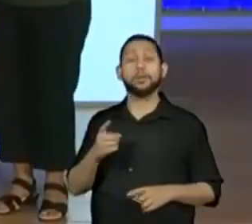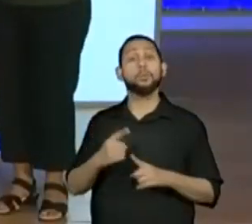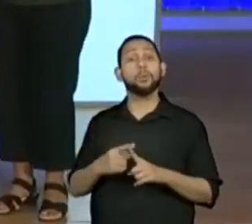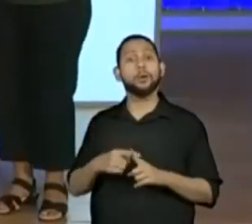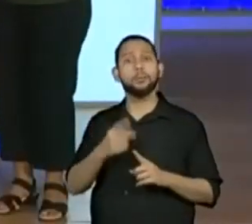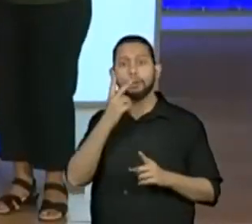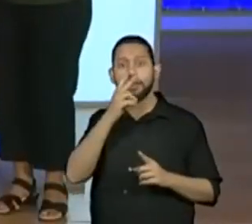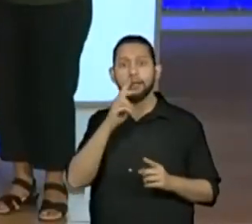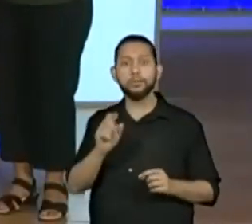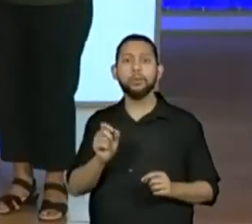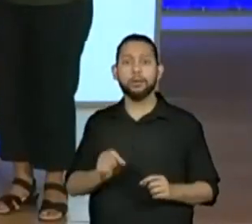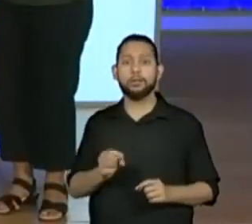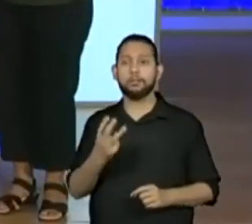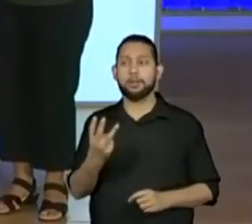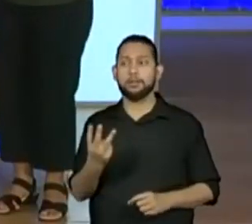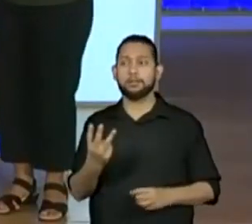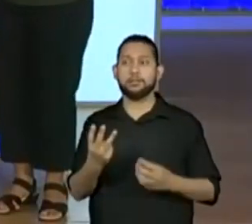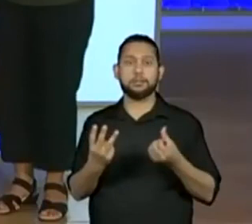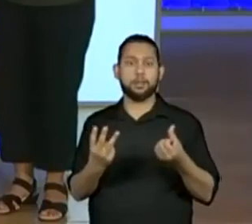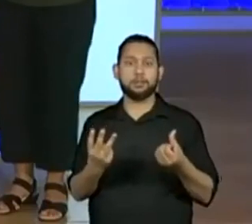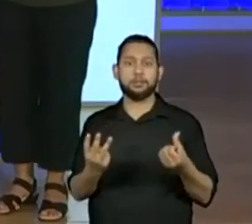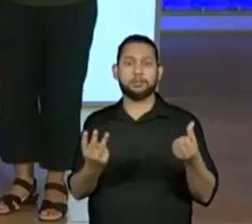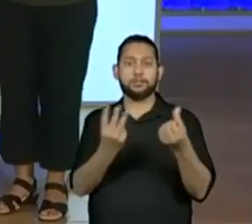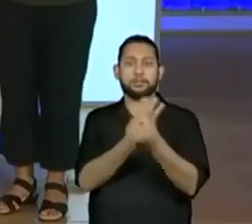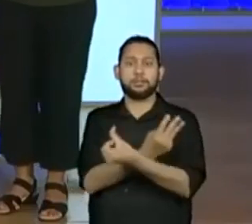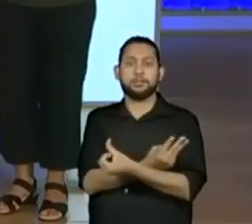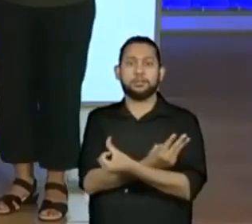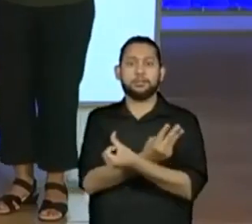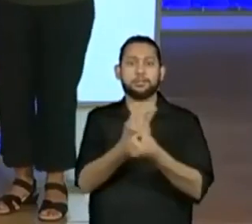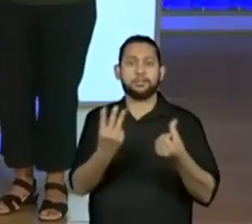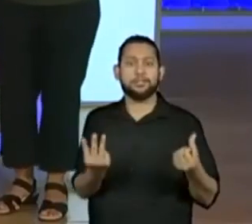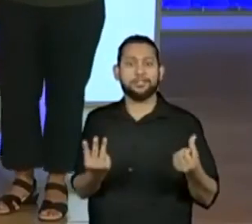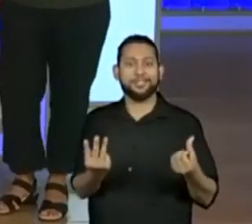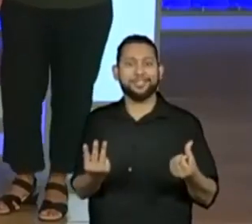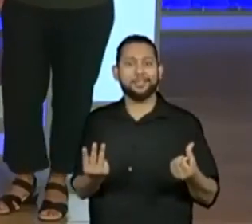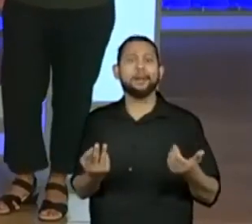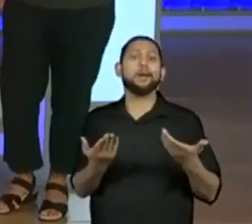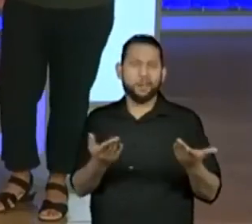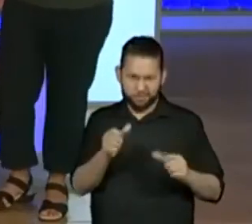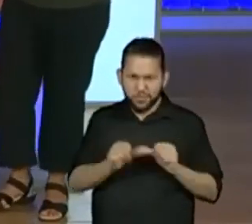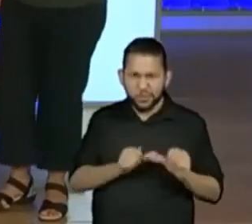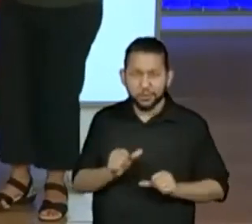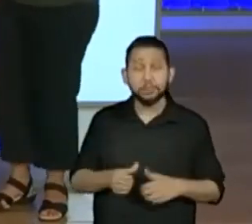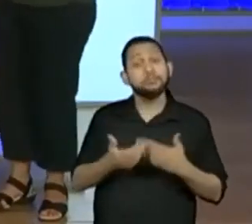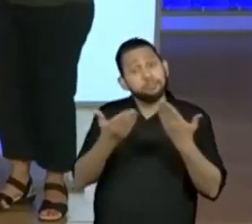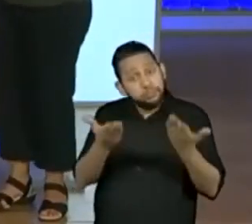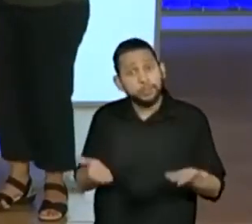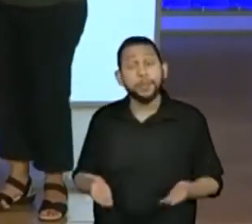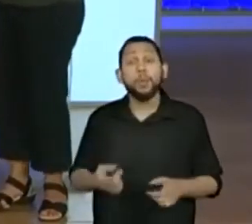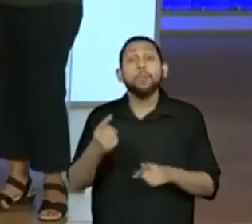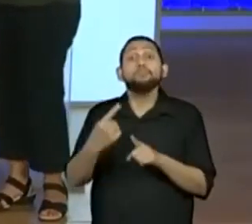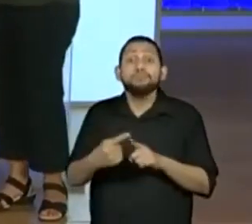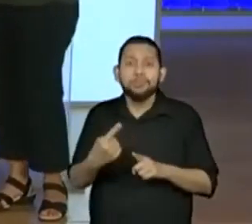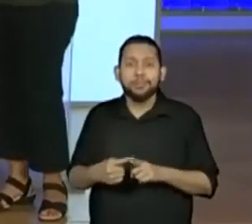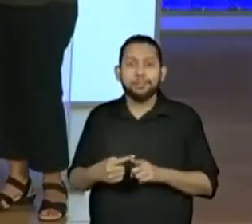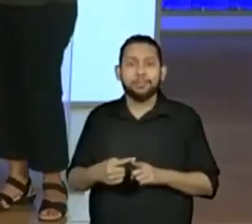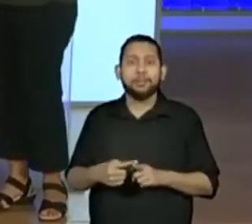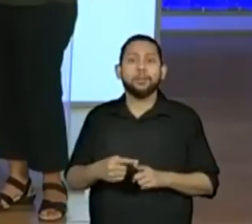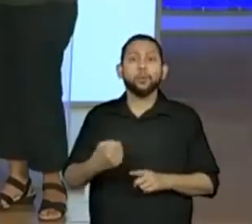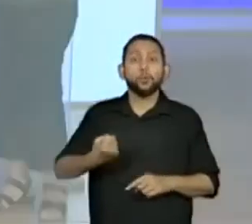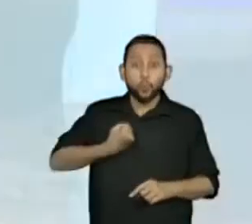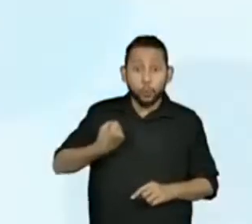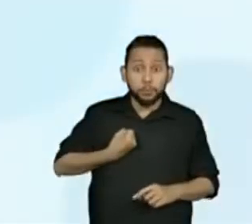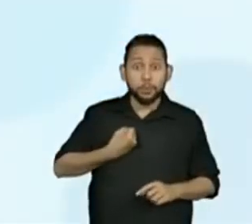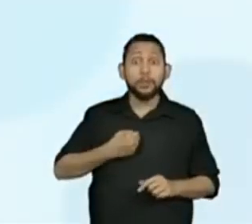ordens trocadas, professora. Será que isso altera Sim, o valor? Com certeza, porque é o valor posicional. Ou seja, esse